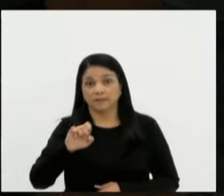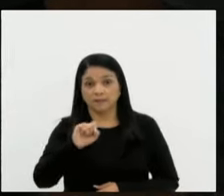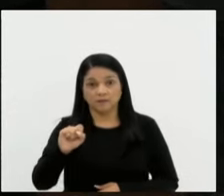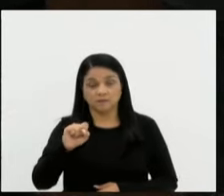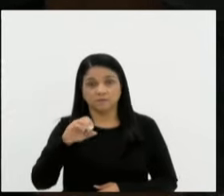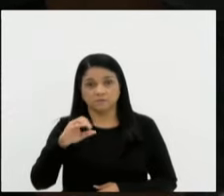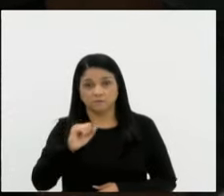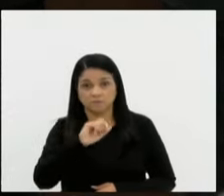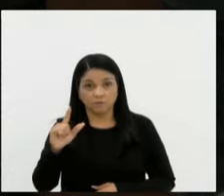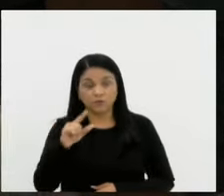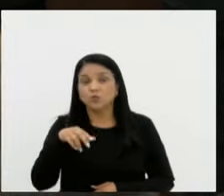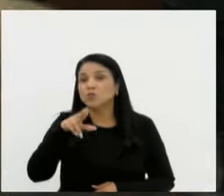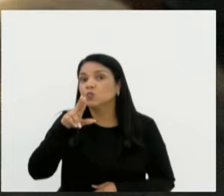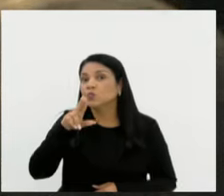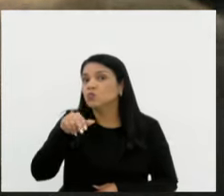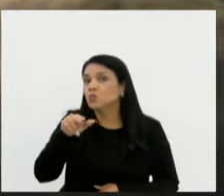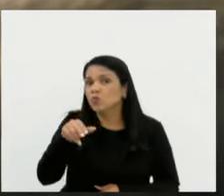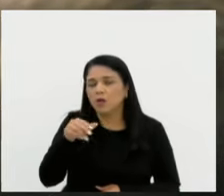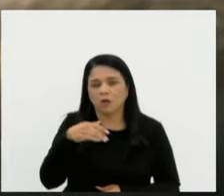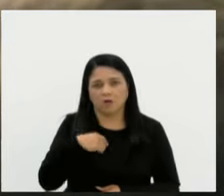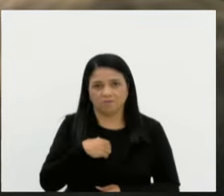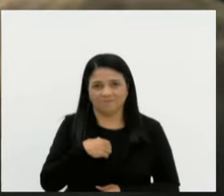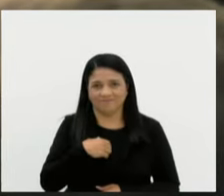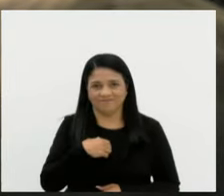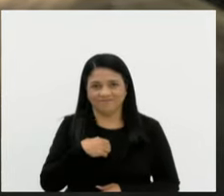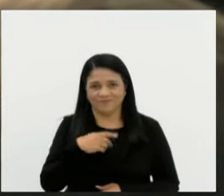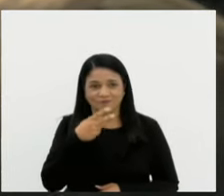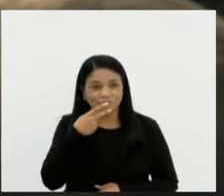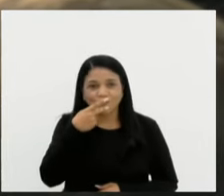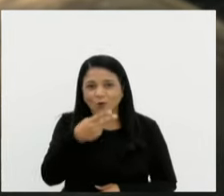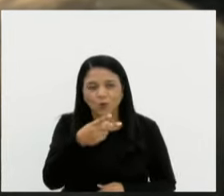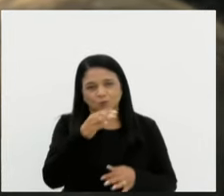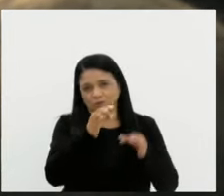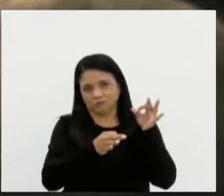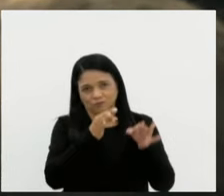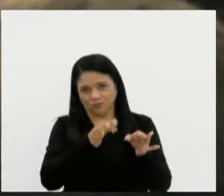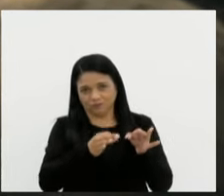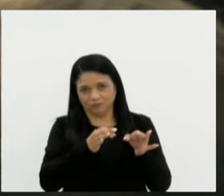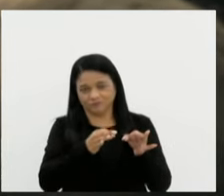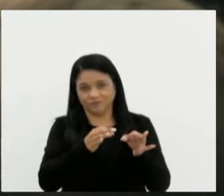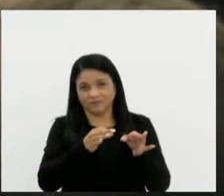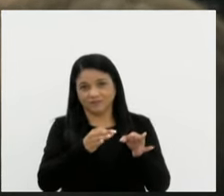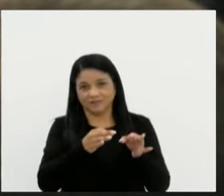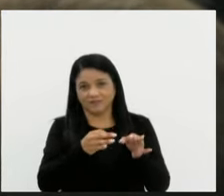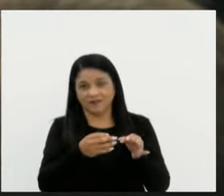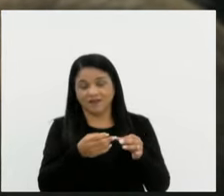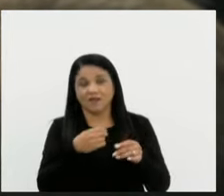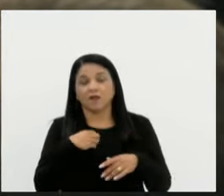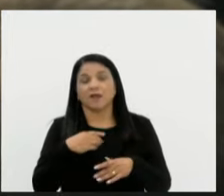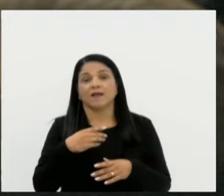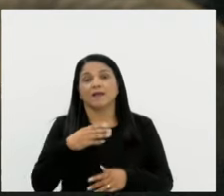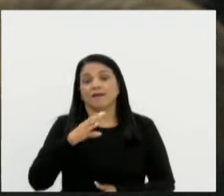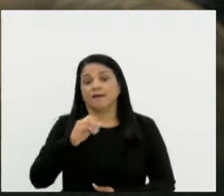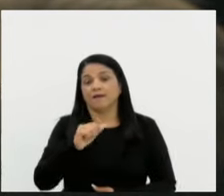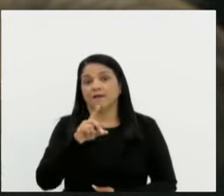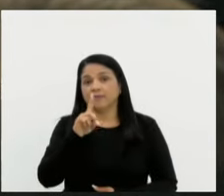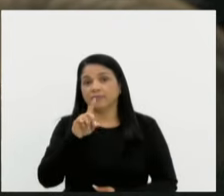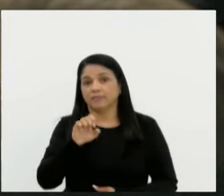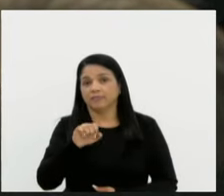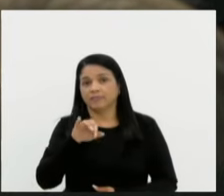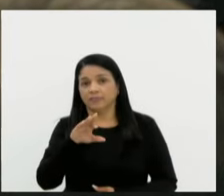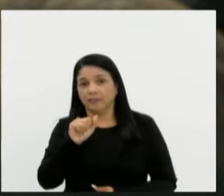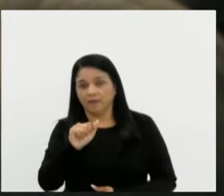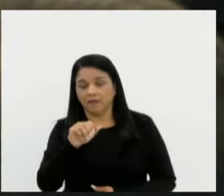nunca foram ouvidos pela justiça. O processo da cadeia velha foi arquivado sem eles serem